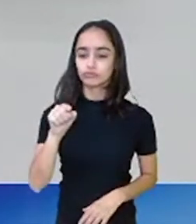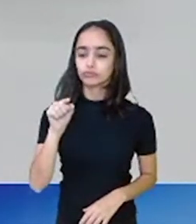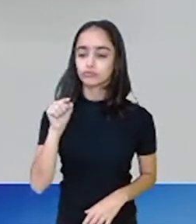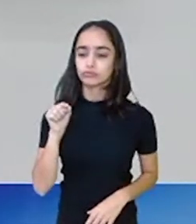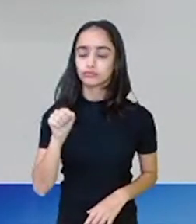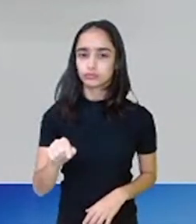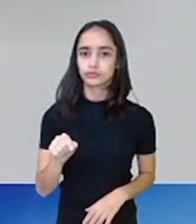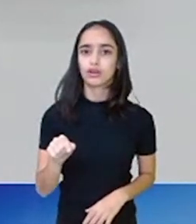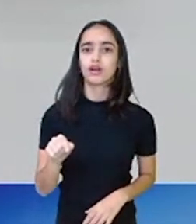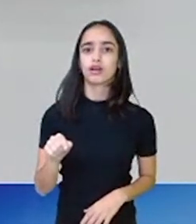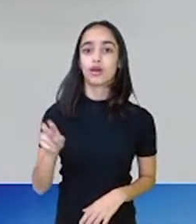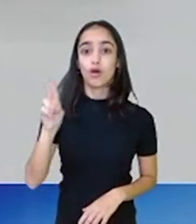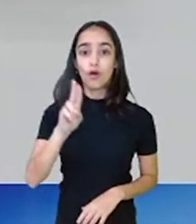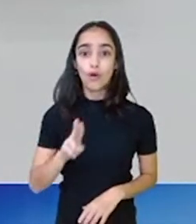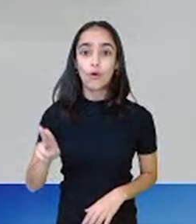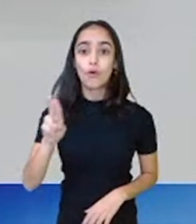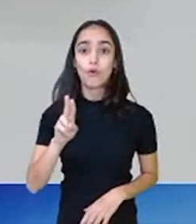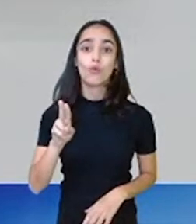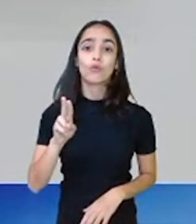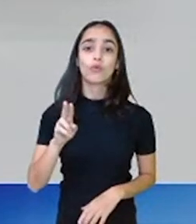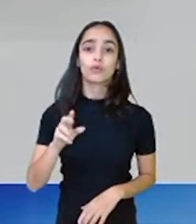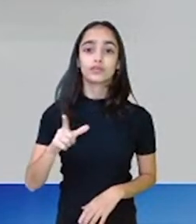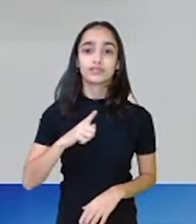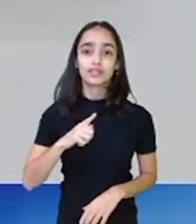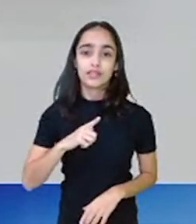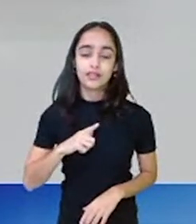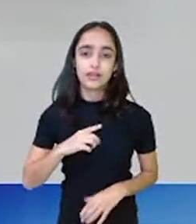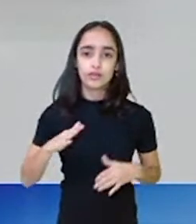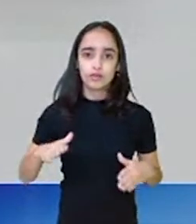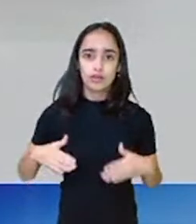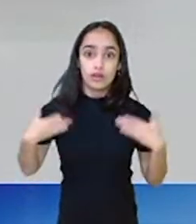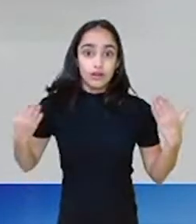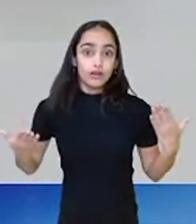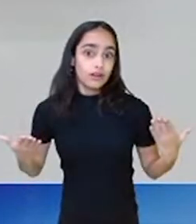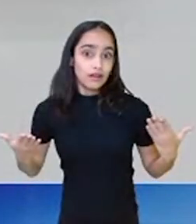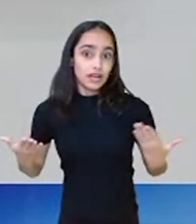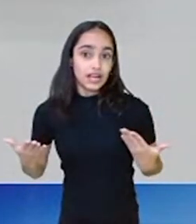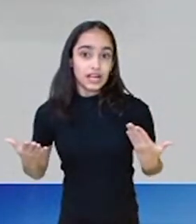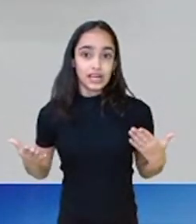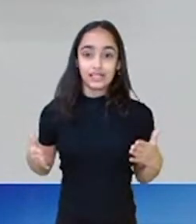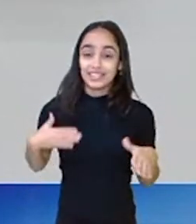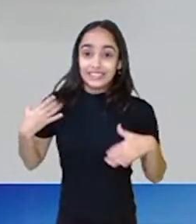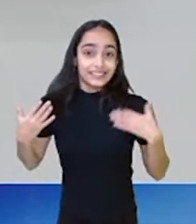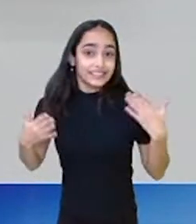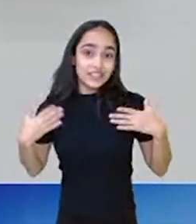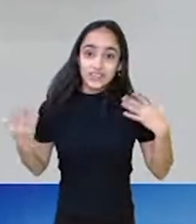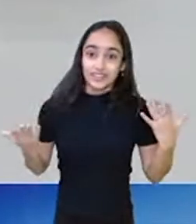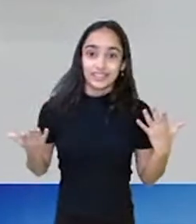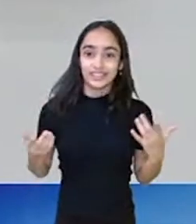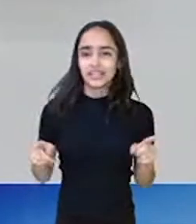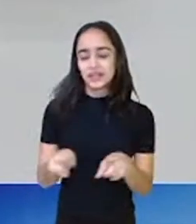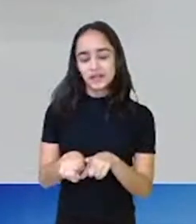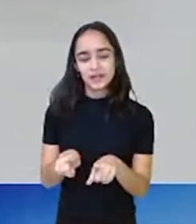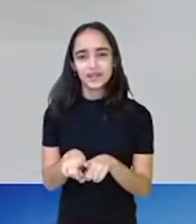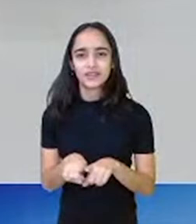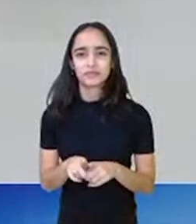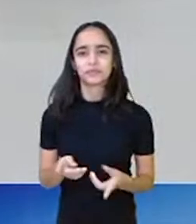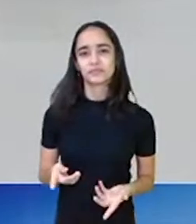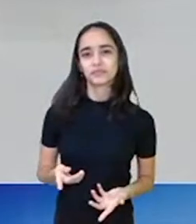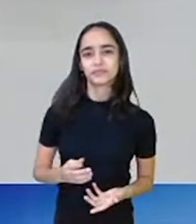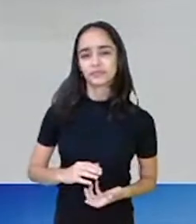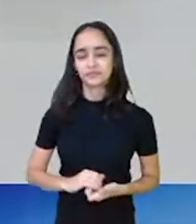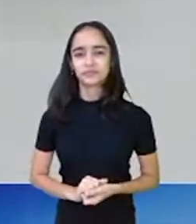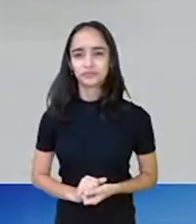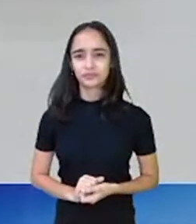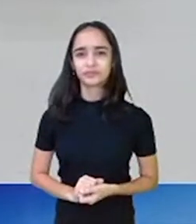usado quando existe aí esse contexto de uma pessoa entusiasmada com alguma coisa, quando